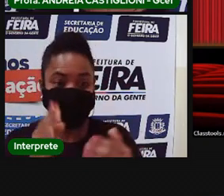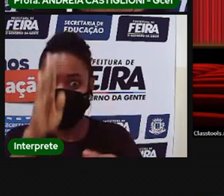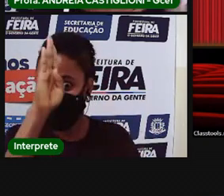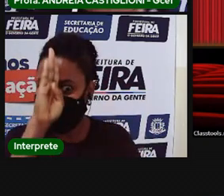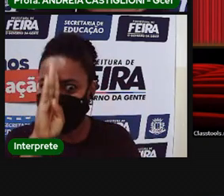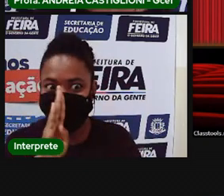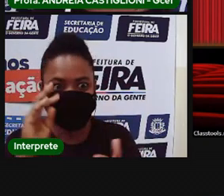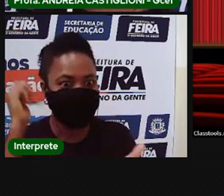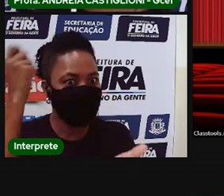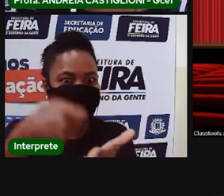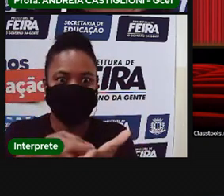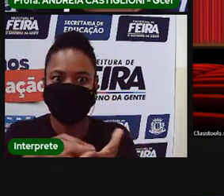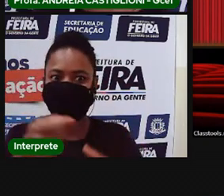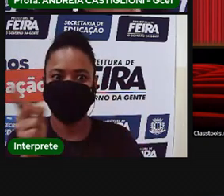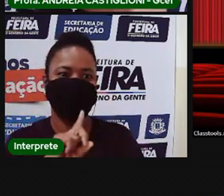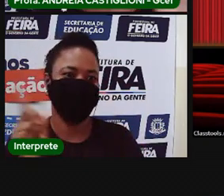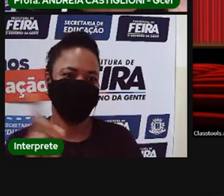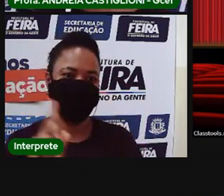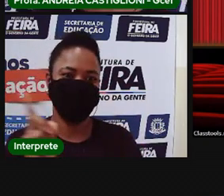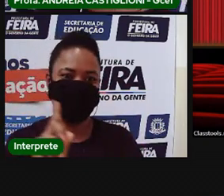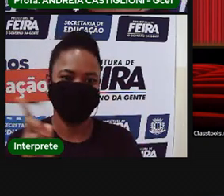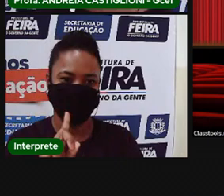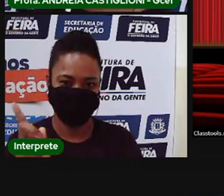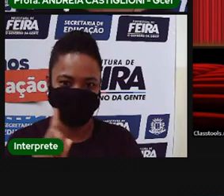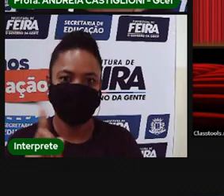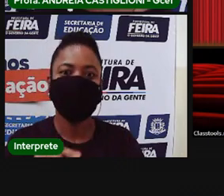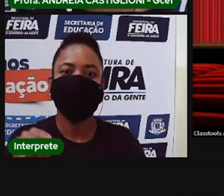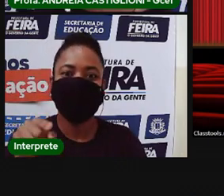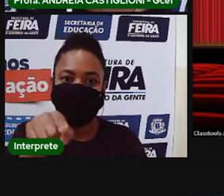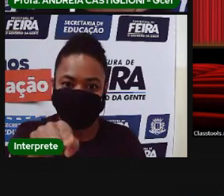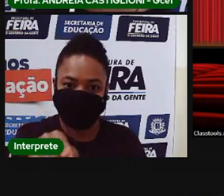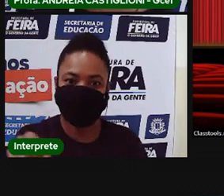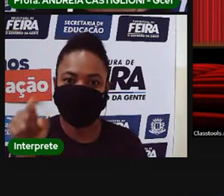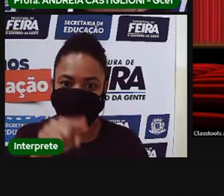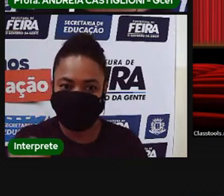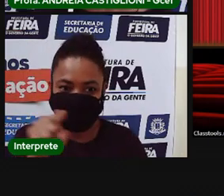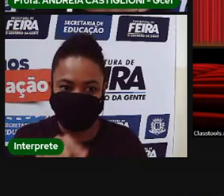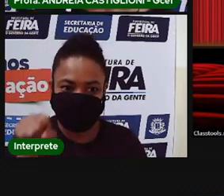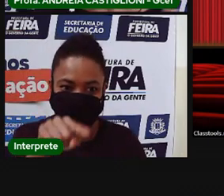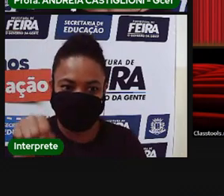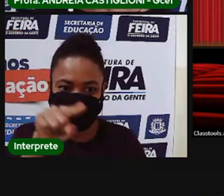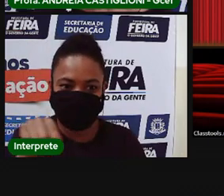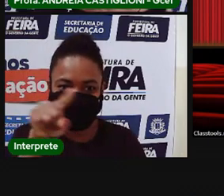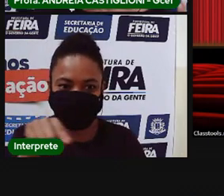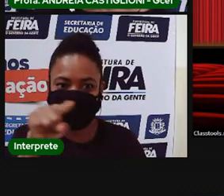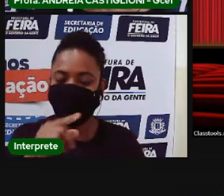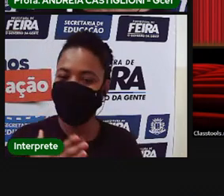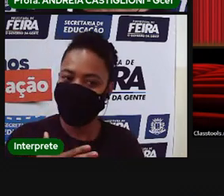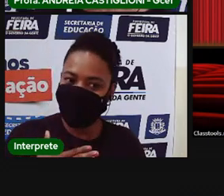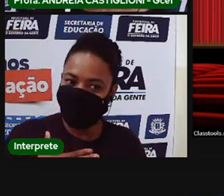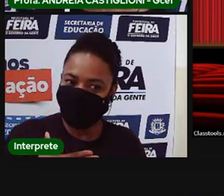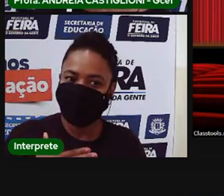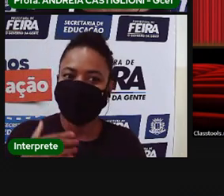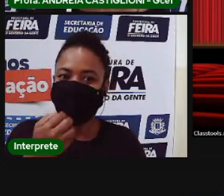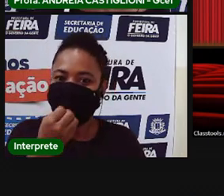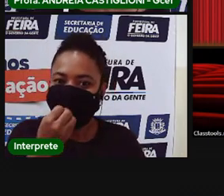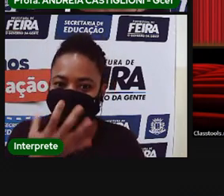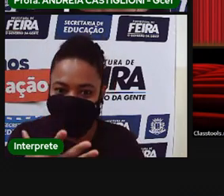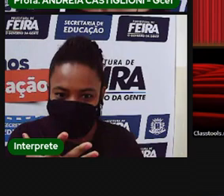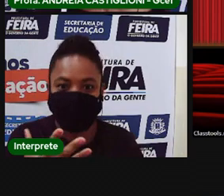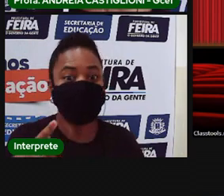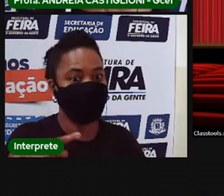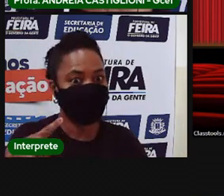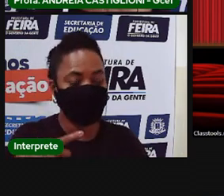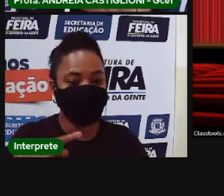Essa roleta que tá todo mundo perguntando, é um alvoroço eu aí adorei, nesse chat, pra querer saber. Quero. É o Class Tools,